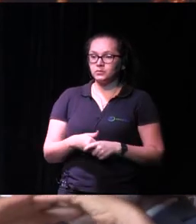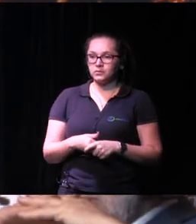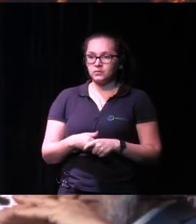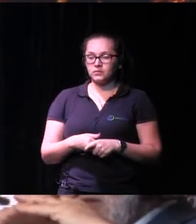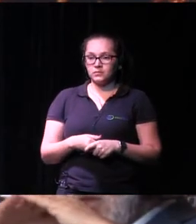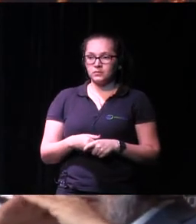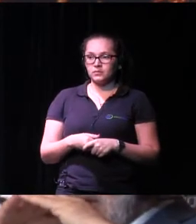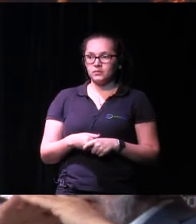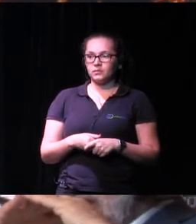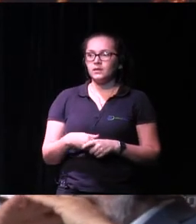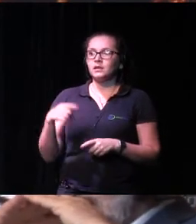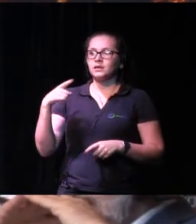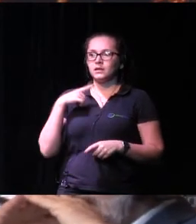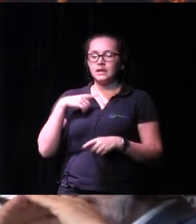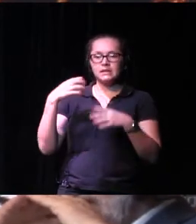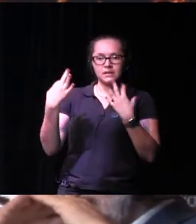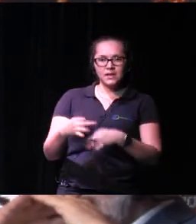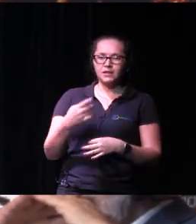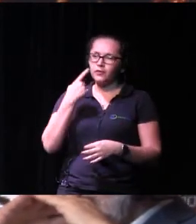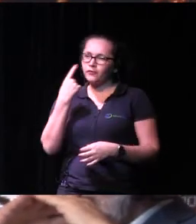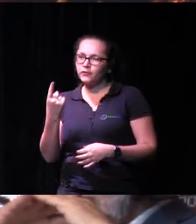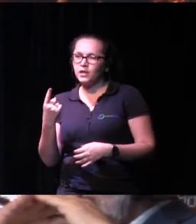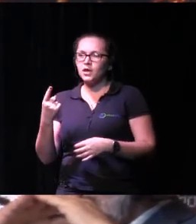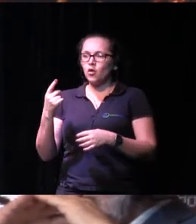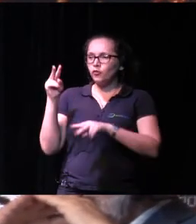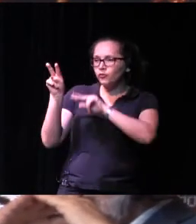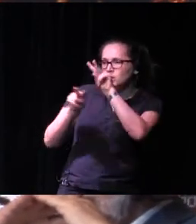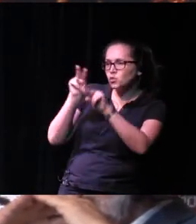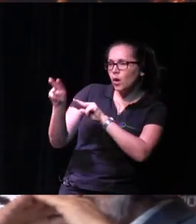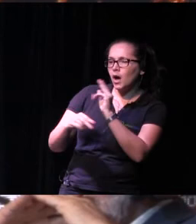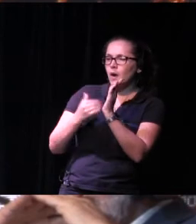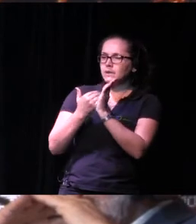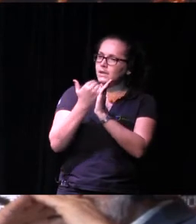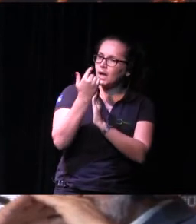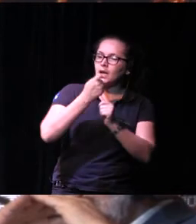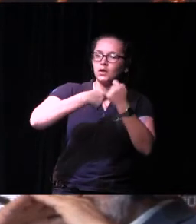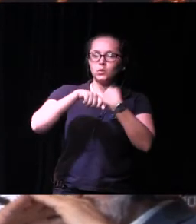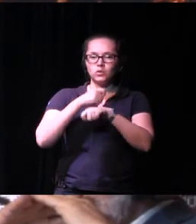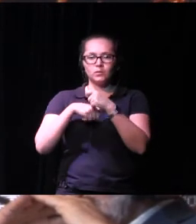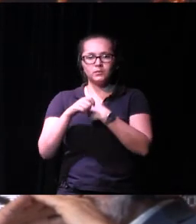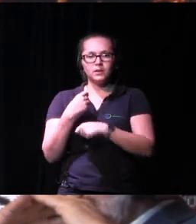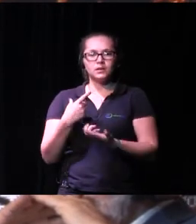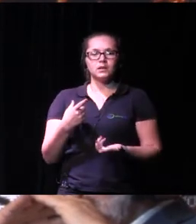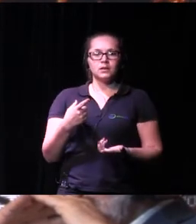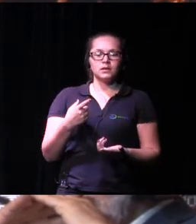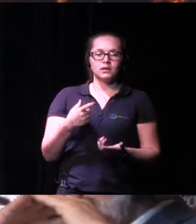quando há interesses de clima, de visual, de escala, de economia, de pertença,